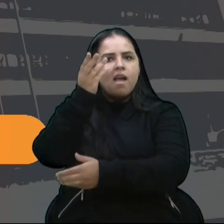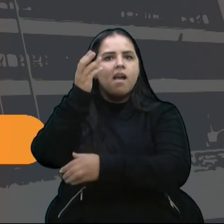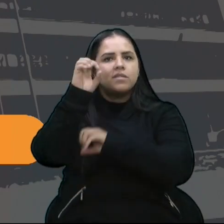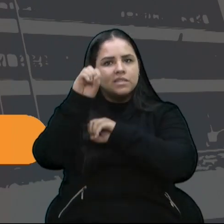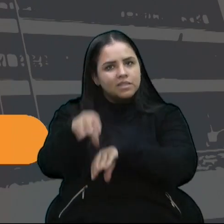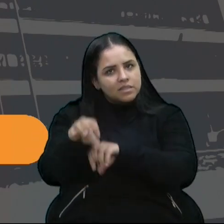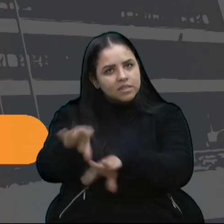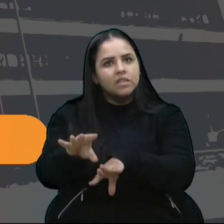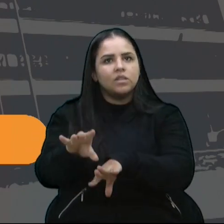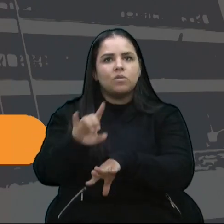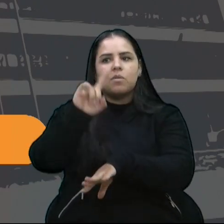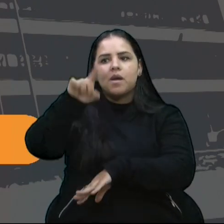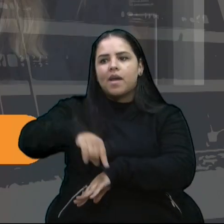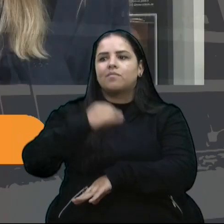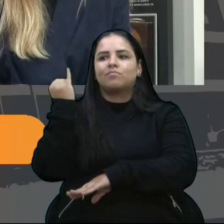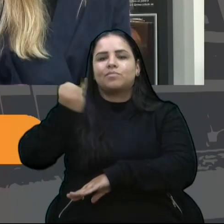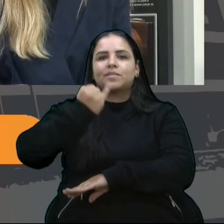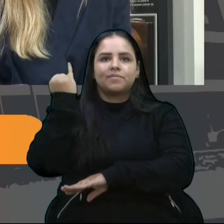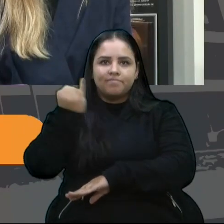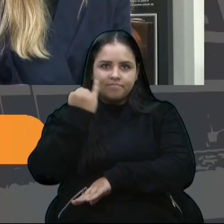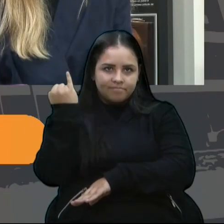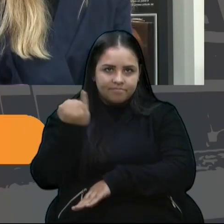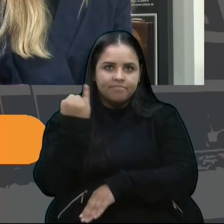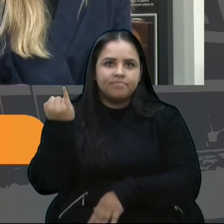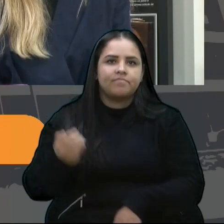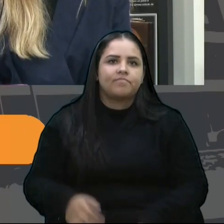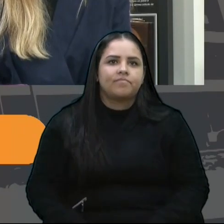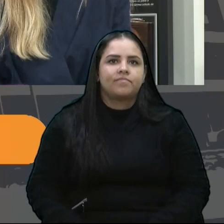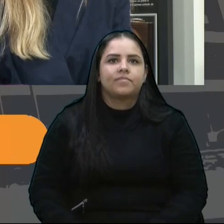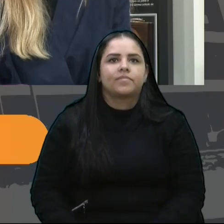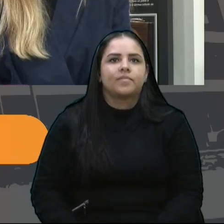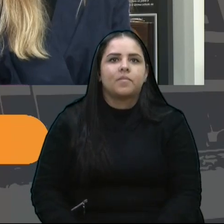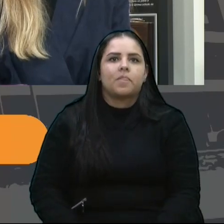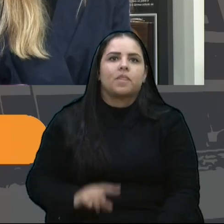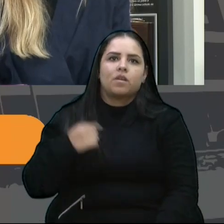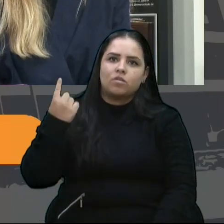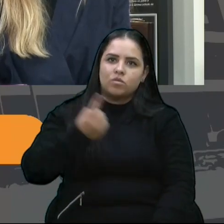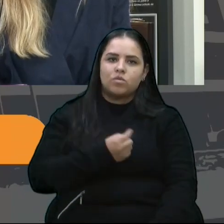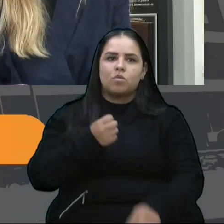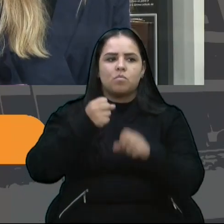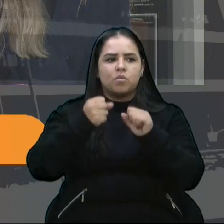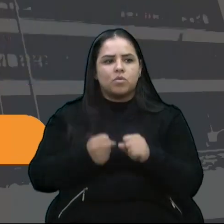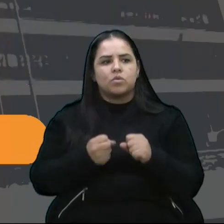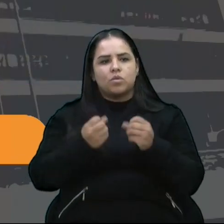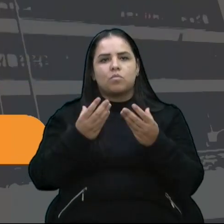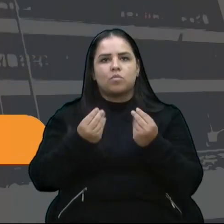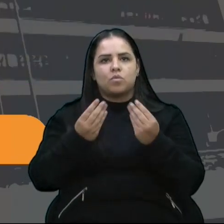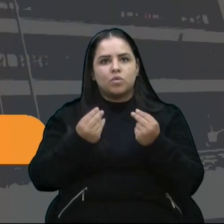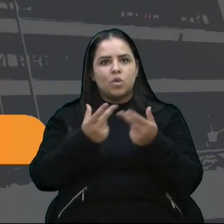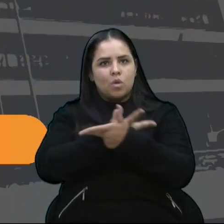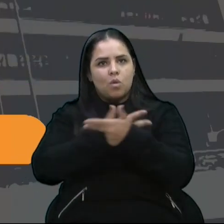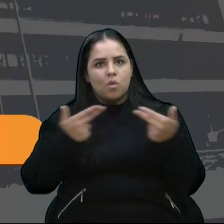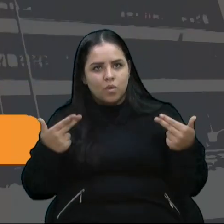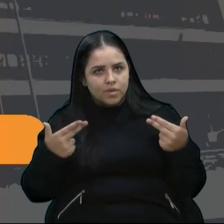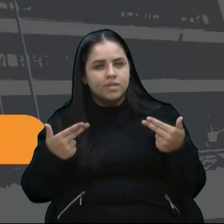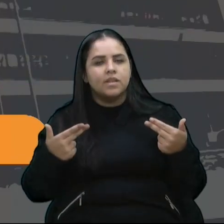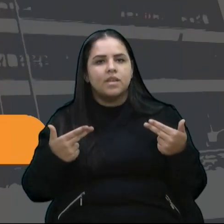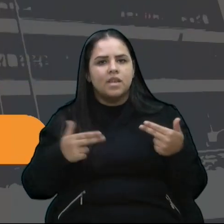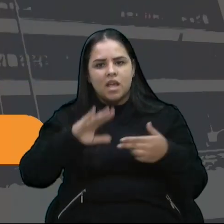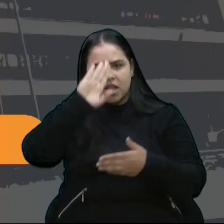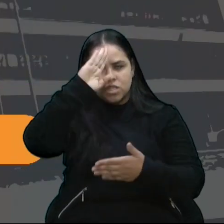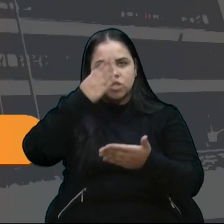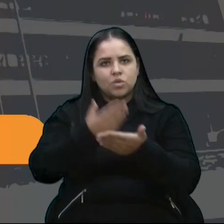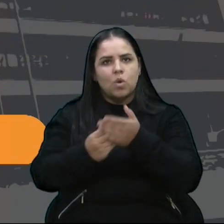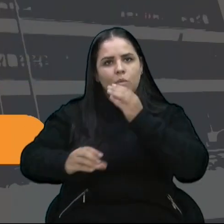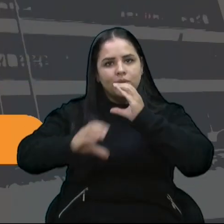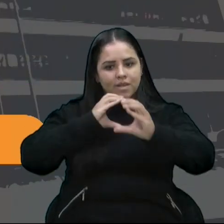tão nobre e nos possibilita tantas coisas. Então, eu acredito que uma comunicação efetiva ela precisa dizer uma